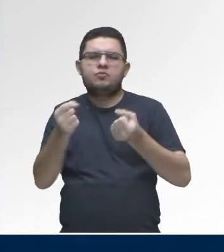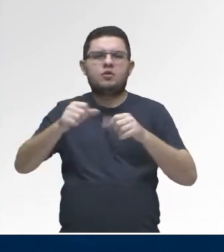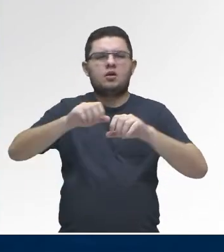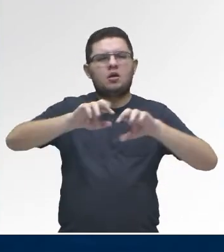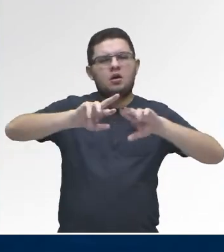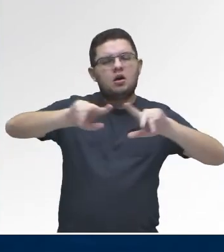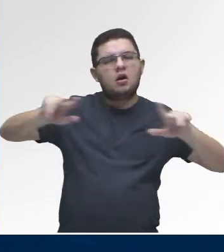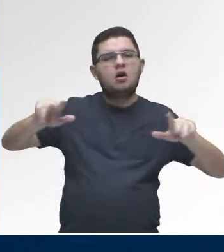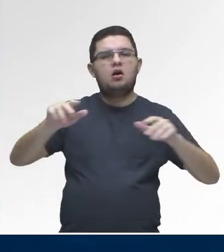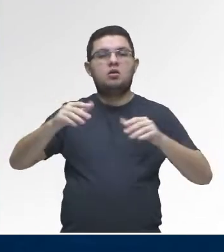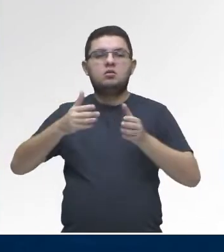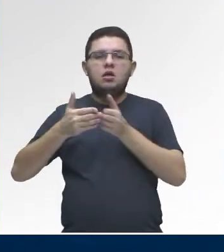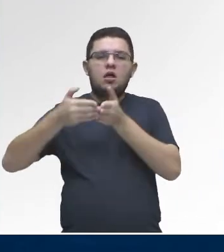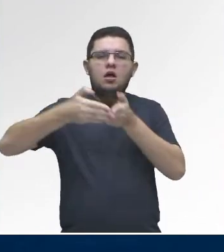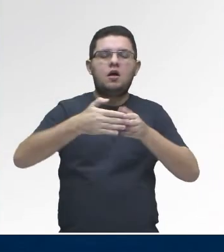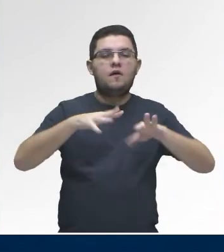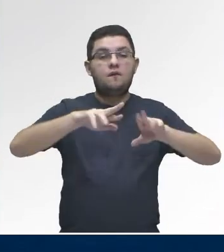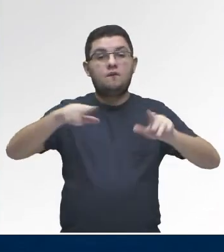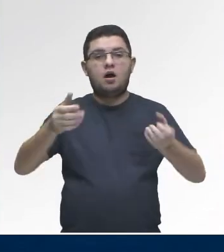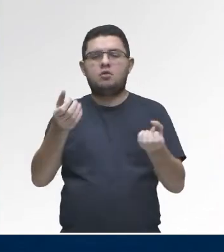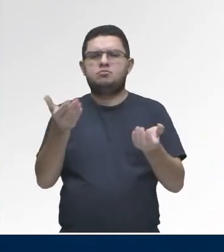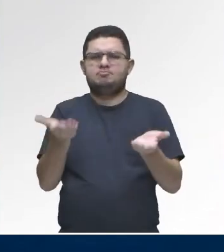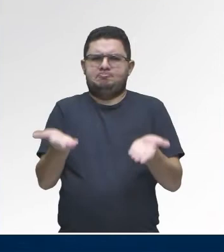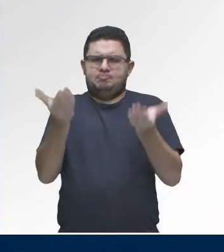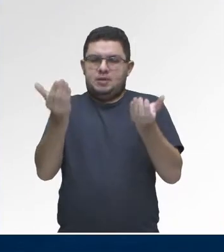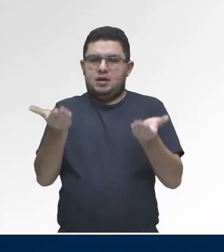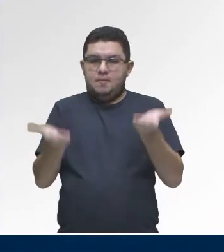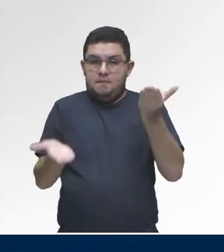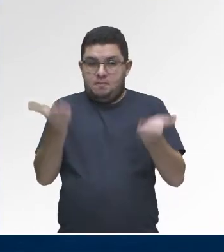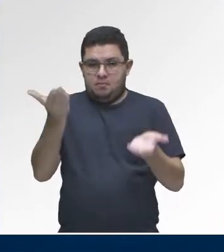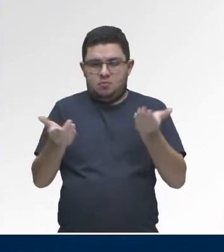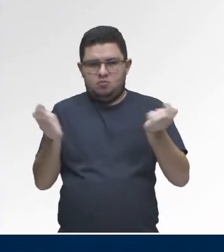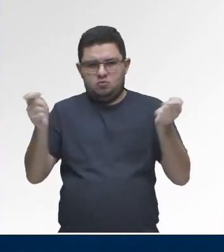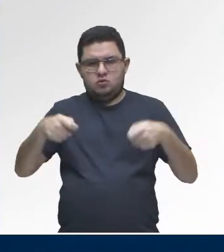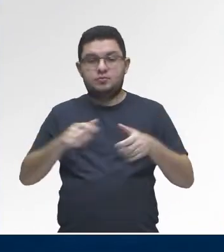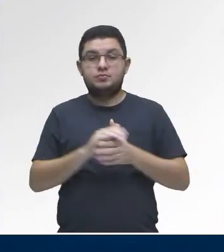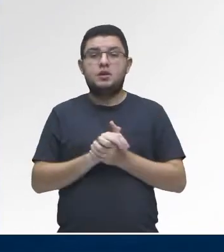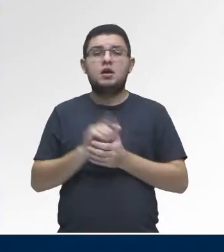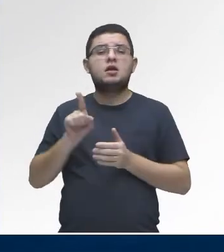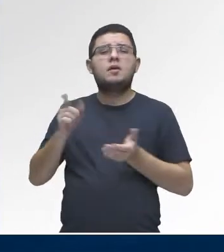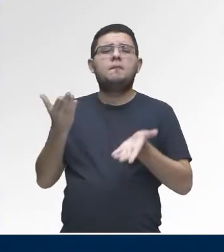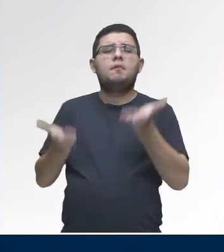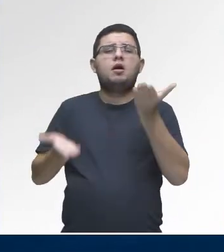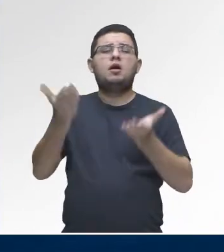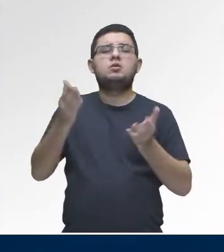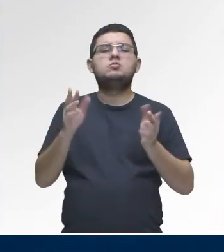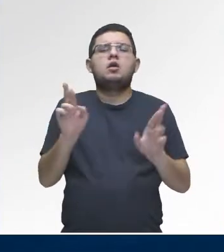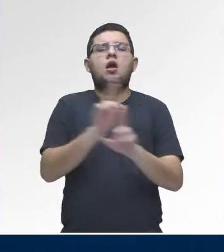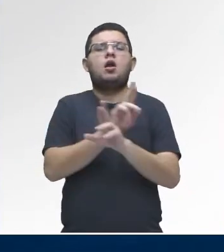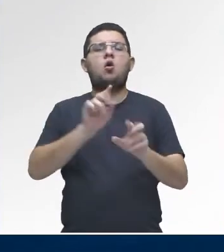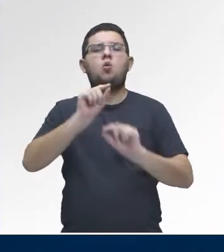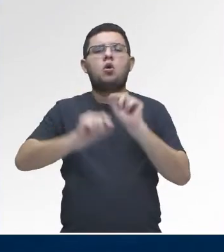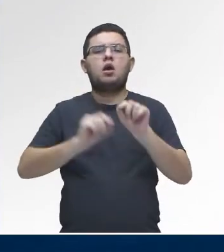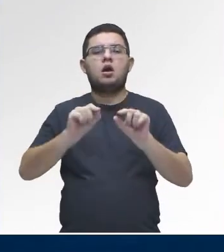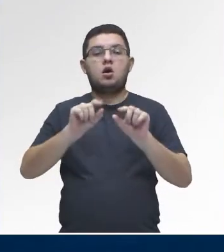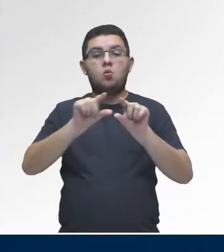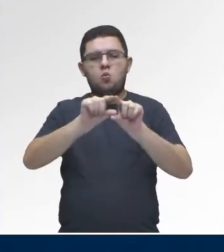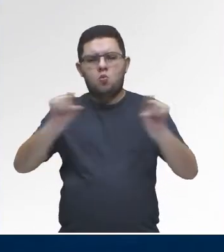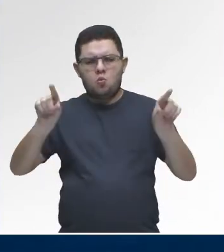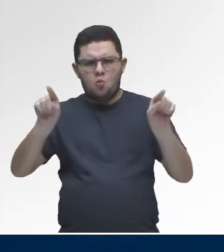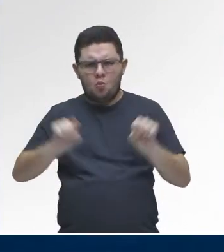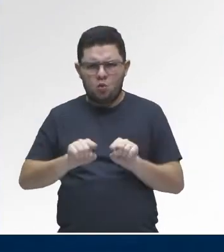a ver com uma equação? Muito bem, então você saberia dizer o que a balança tem a ver com